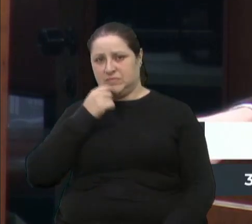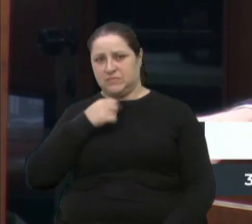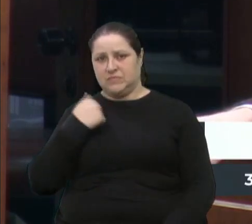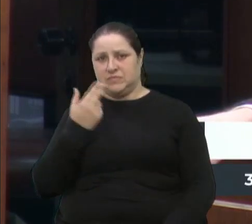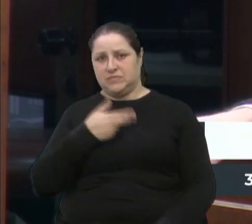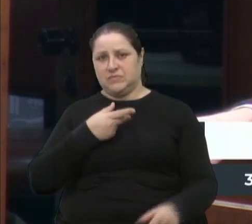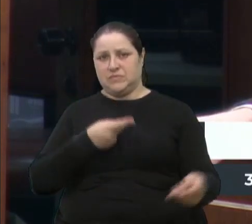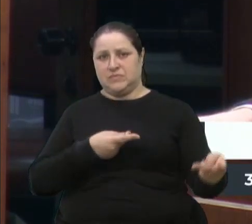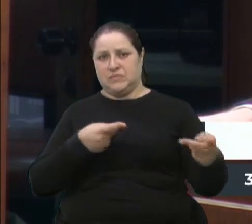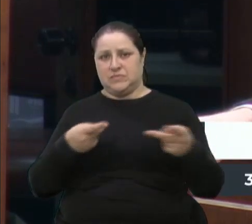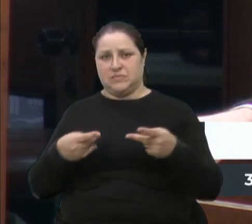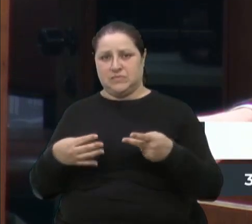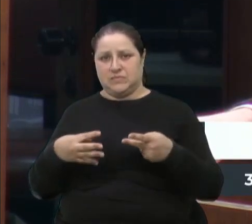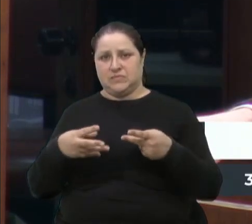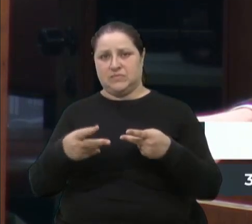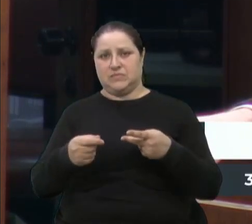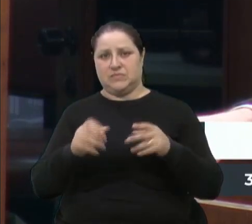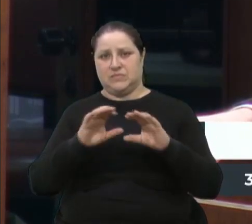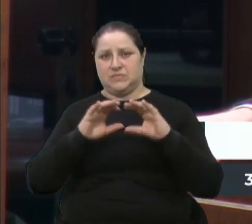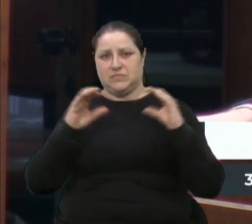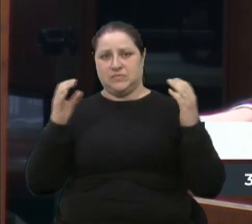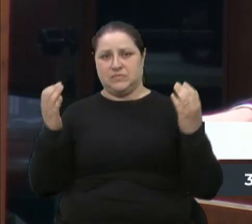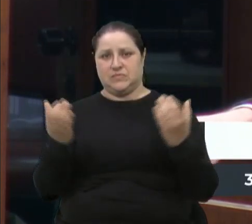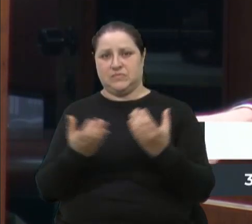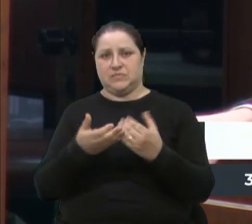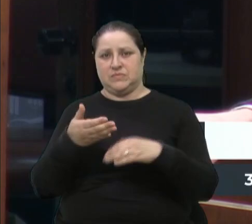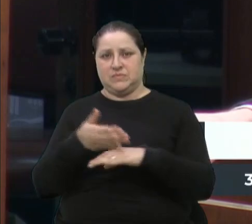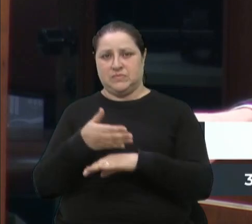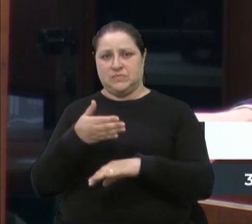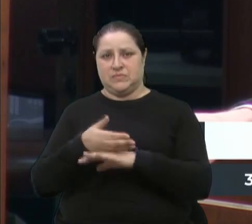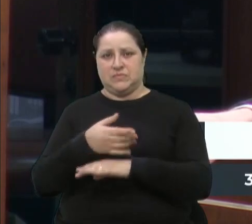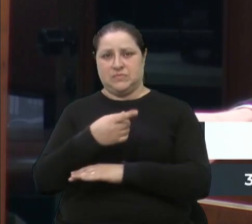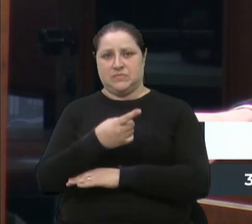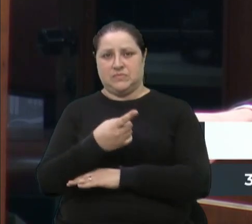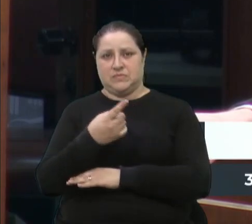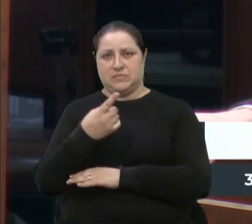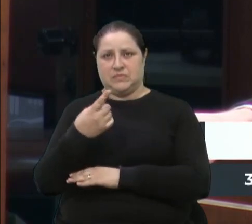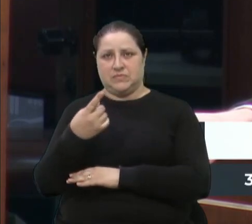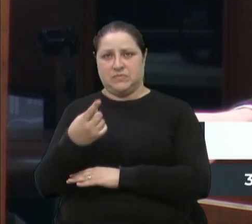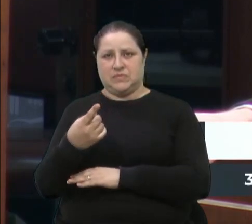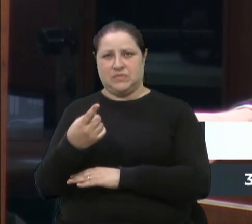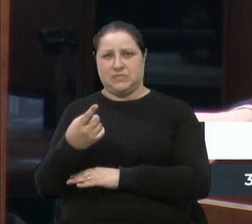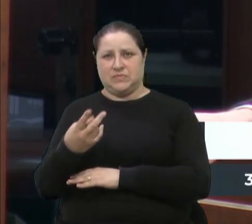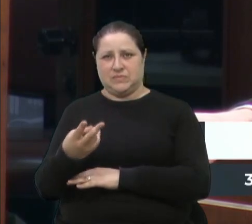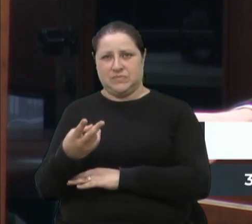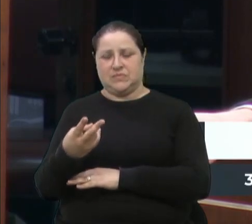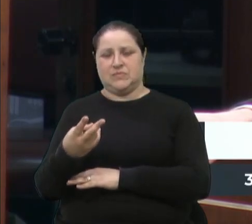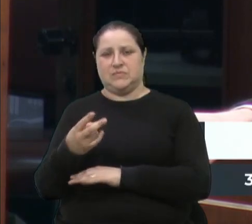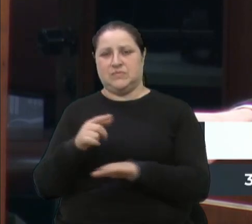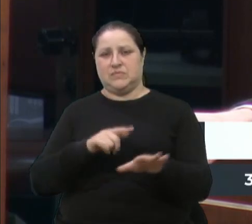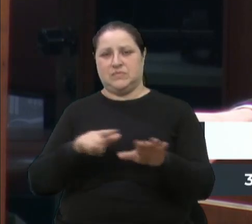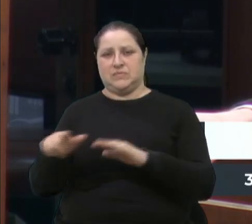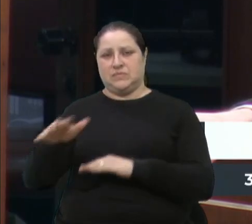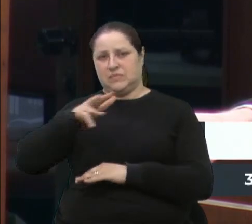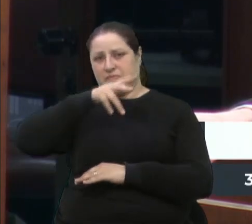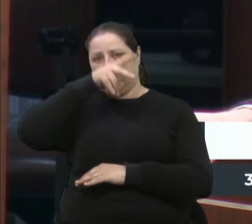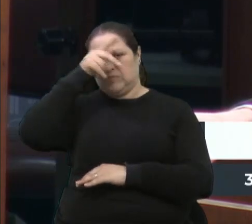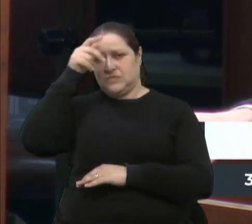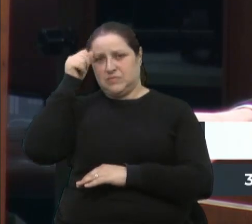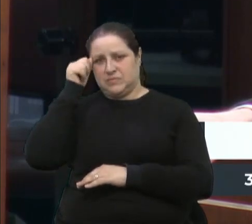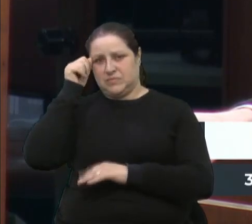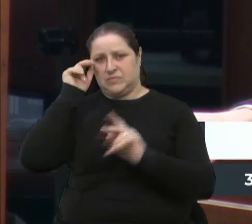convida a toda a comunidade a participar da 12ª Semana Municipal da Pessoa